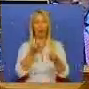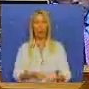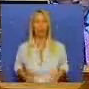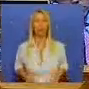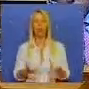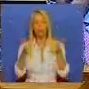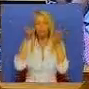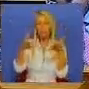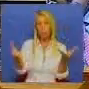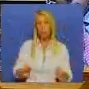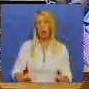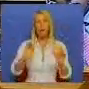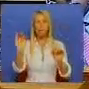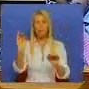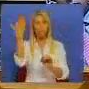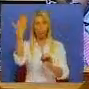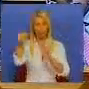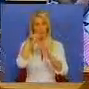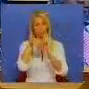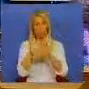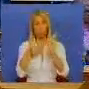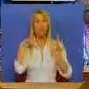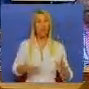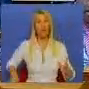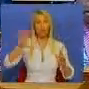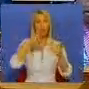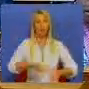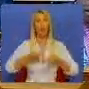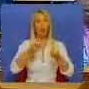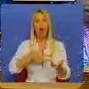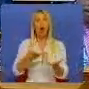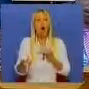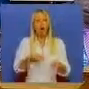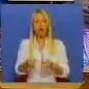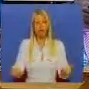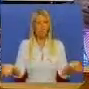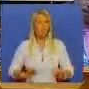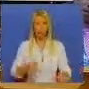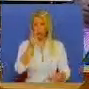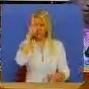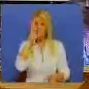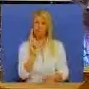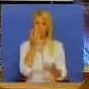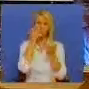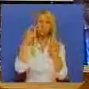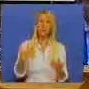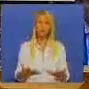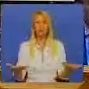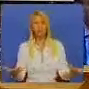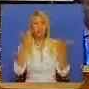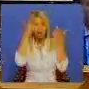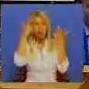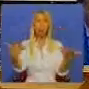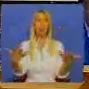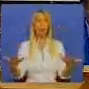às prioridades nacionais da agricultura, a desorganização do Ministério e, irónica e